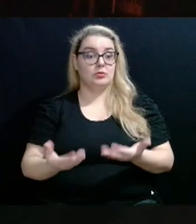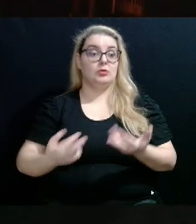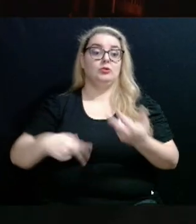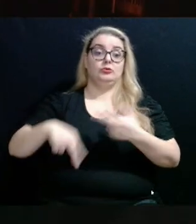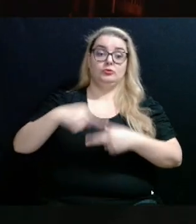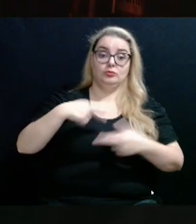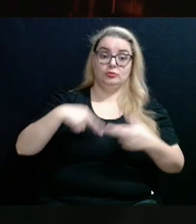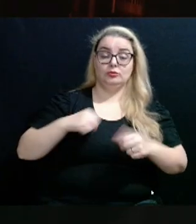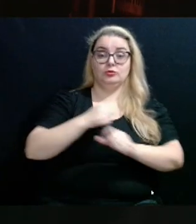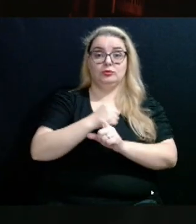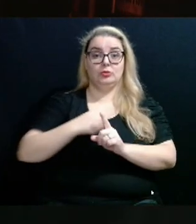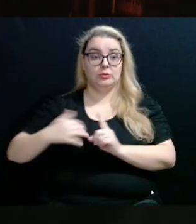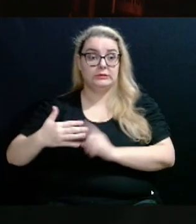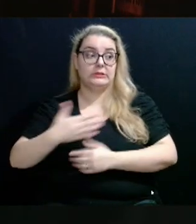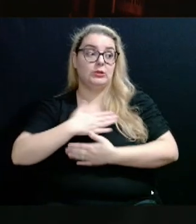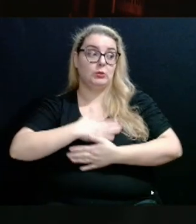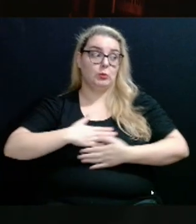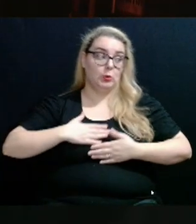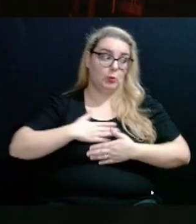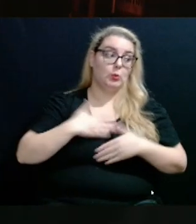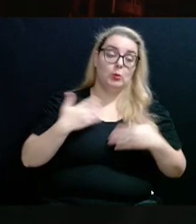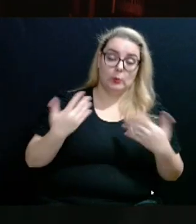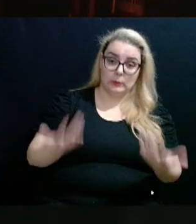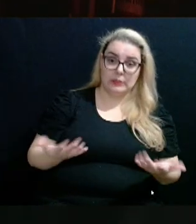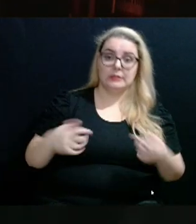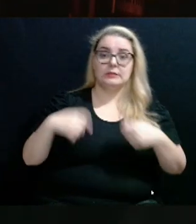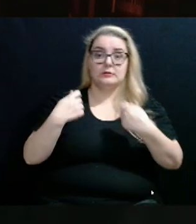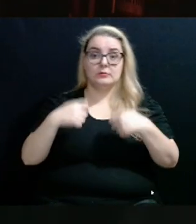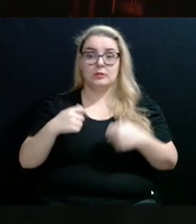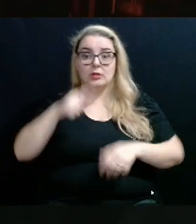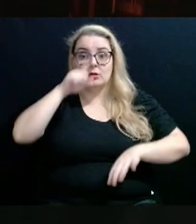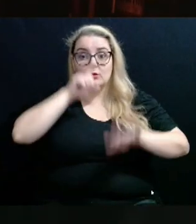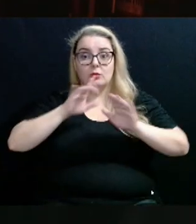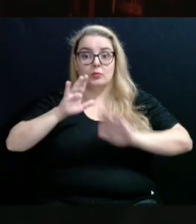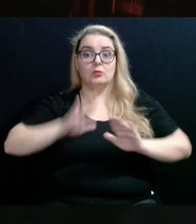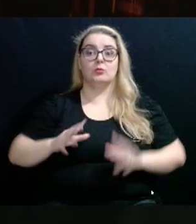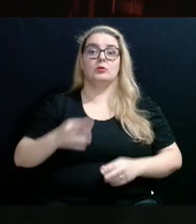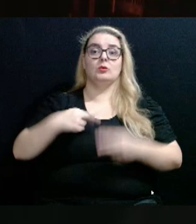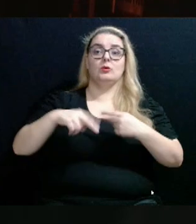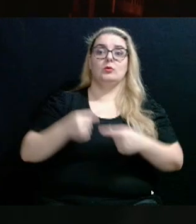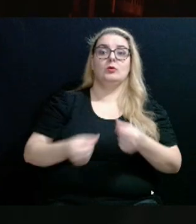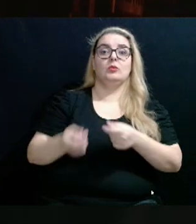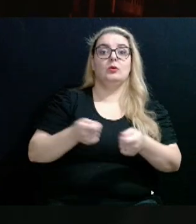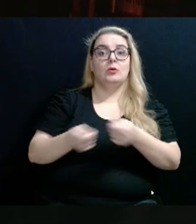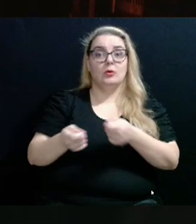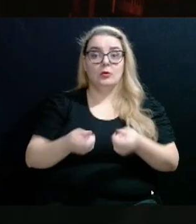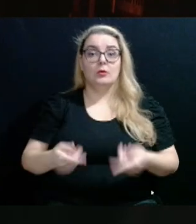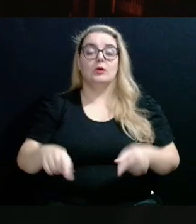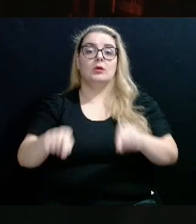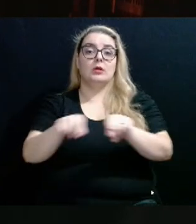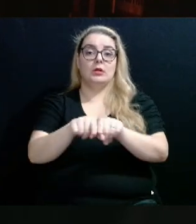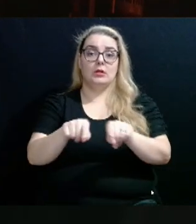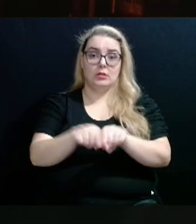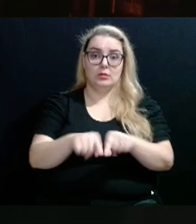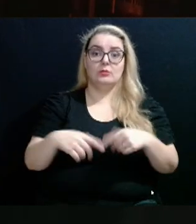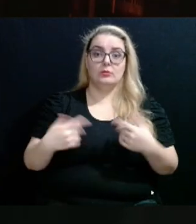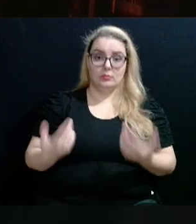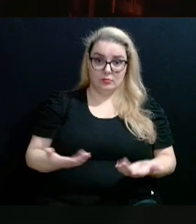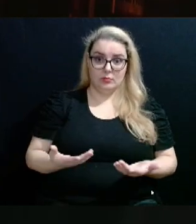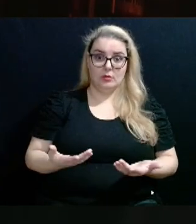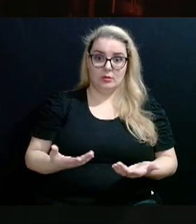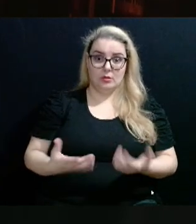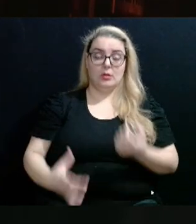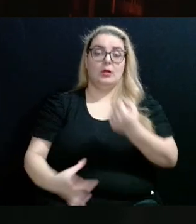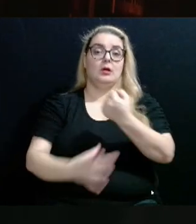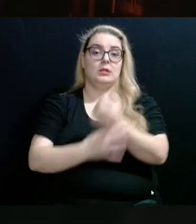gostosa, mas a gente precisa tomar cuidado com a questão da economia e também com a segurança, tá? Agora, o